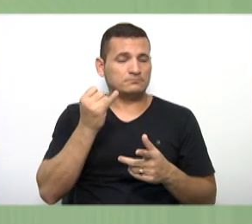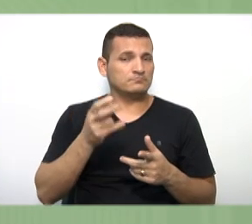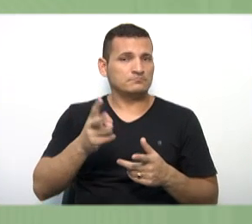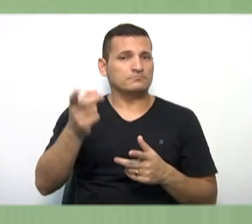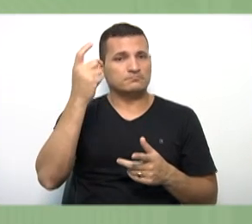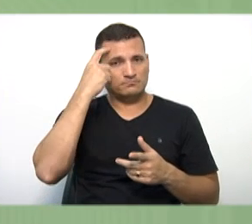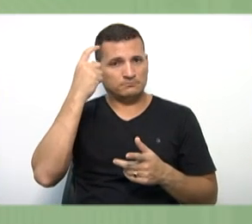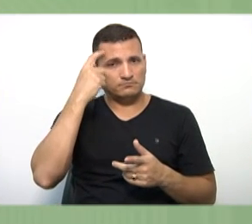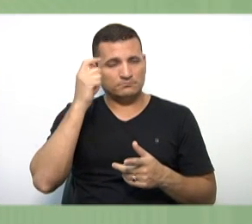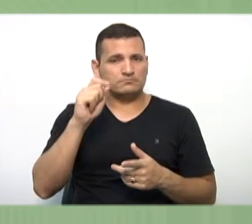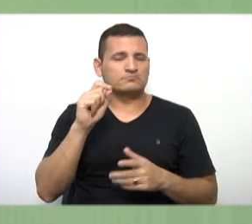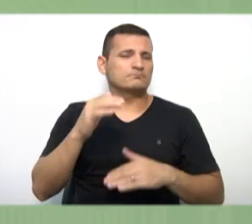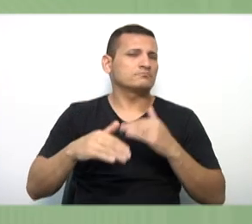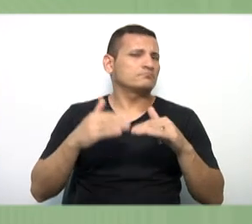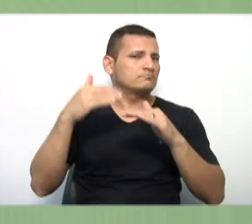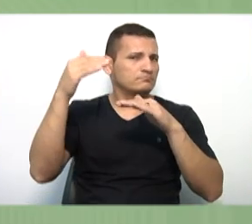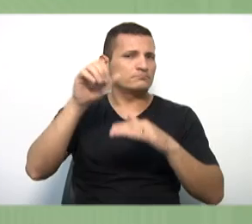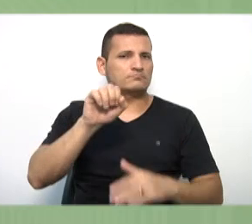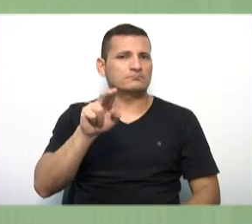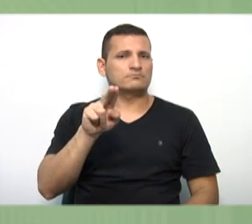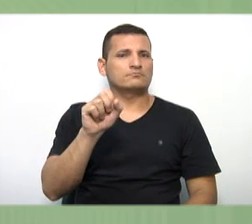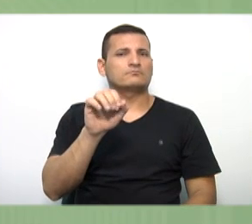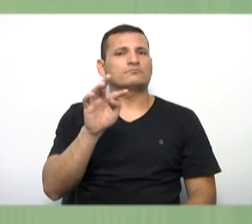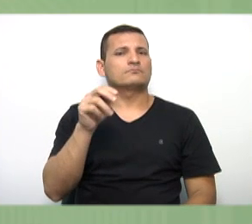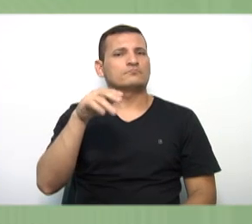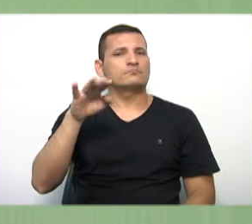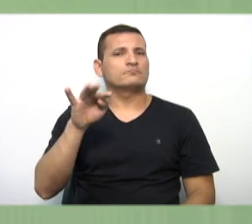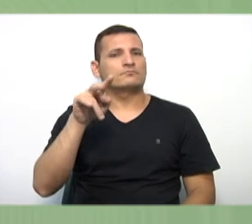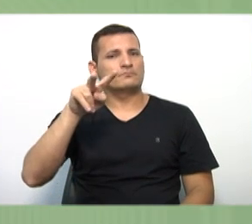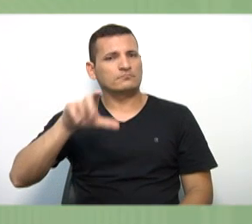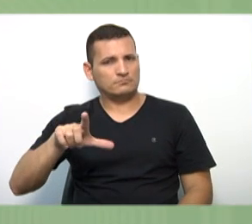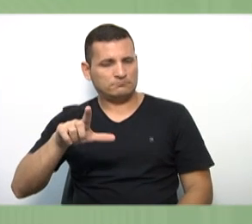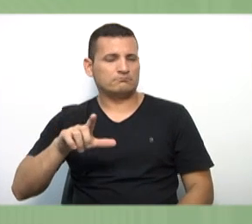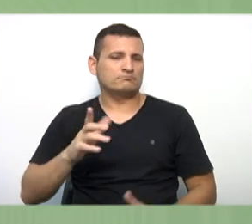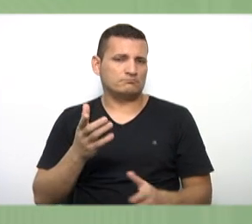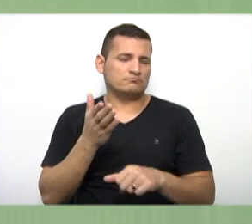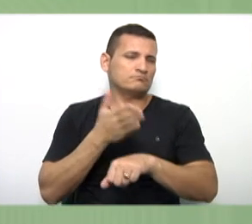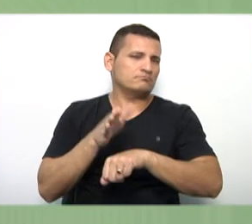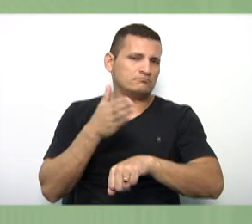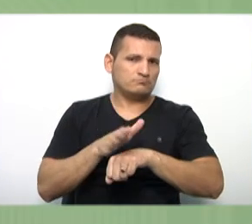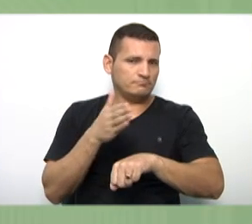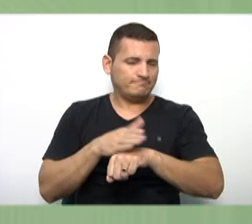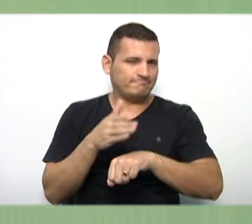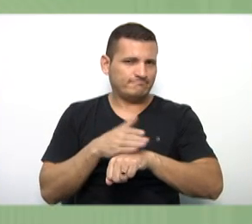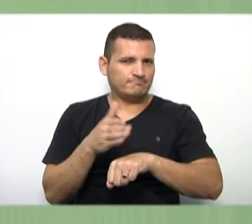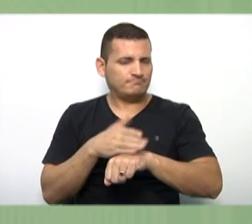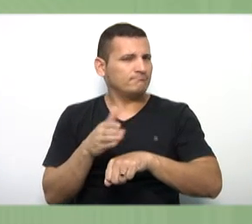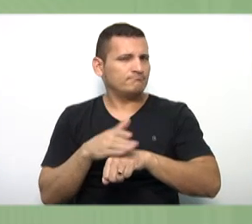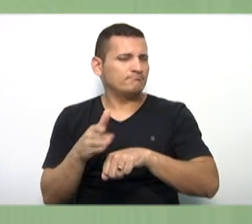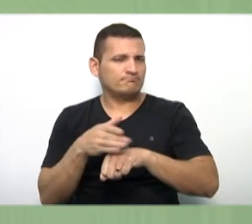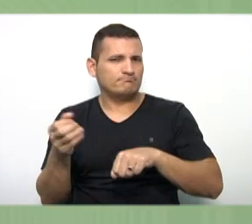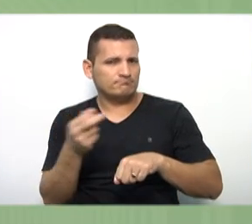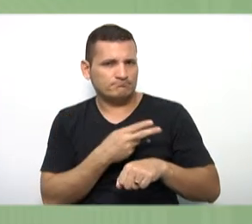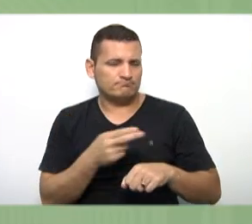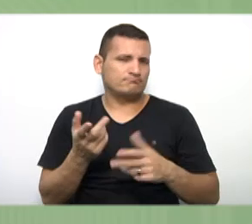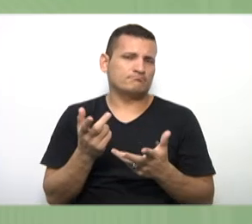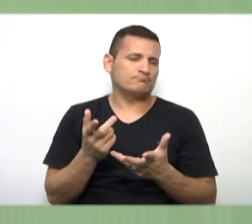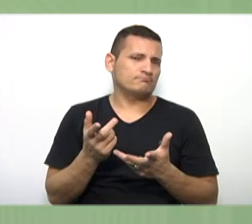organizações, pensar no desenvolvimento sustentável. Práticas, por exemplo, adoção de práticas para manter os